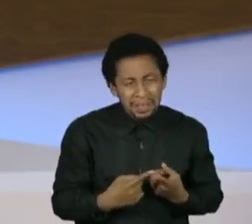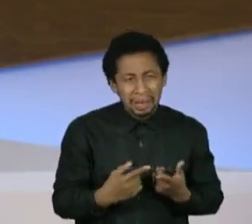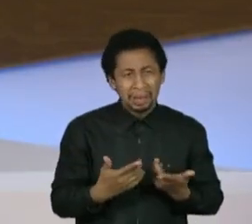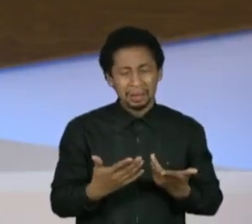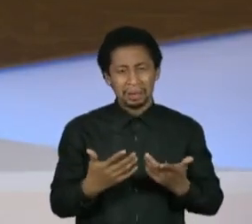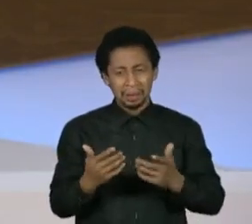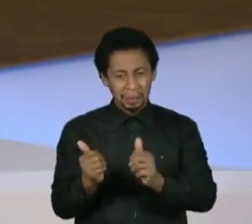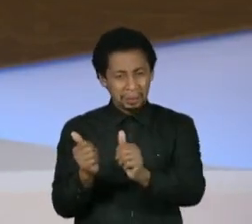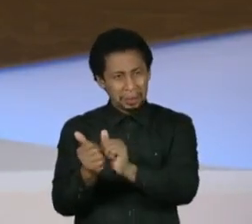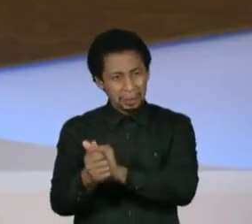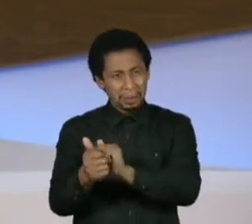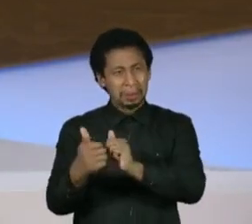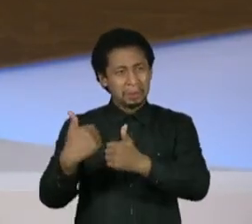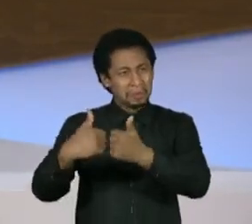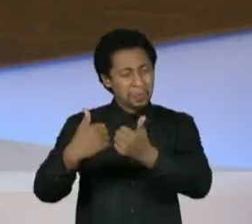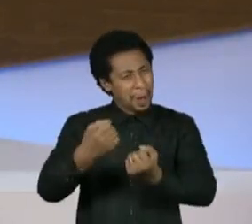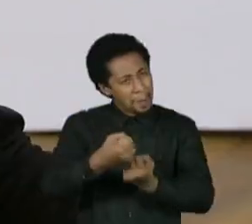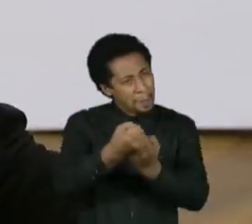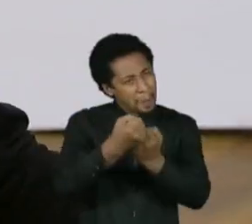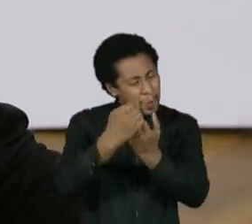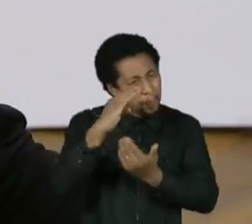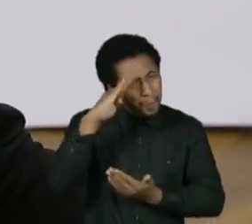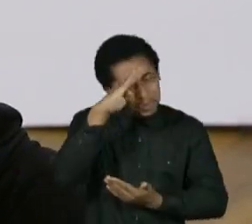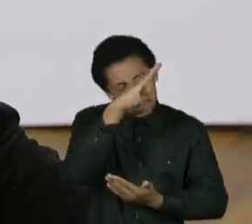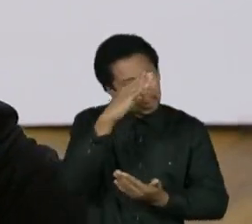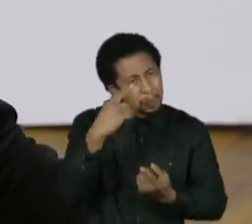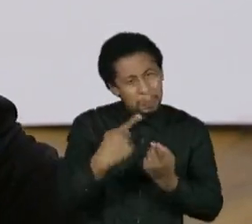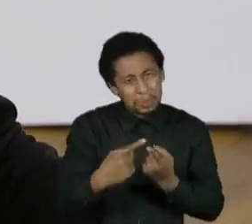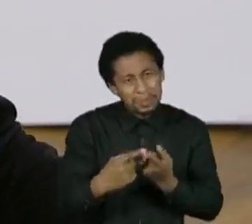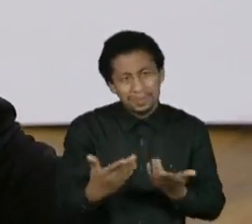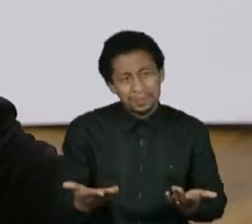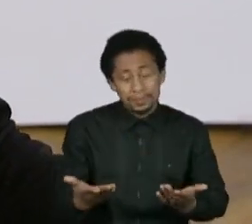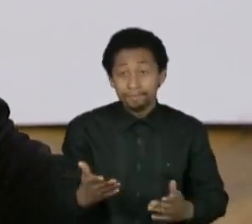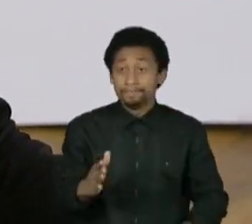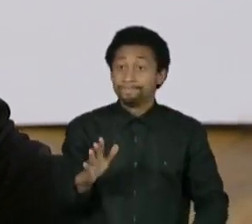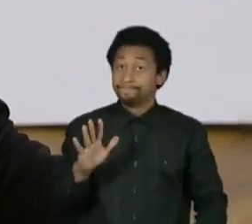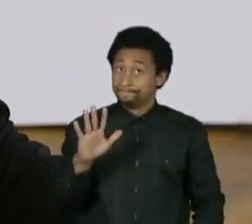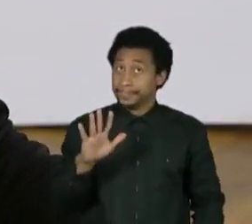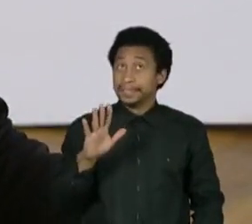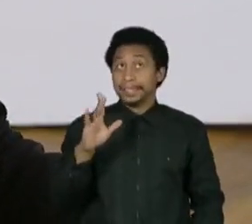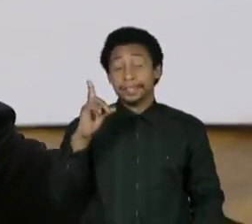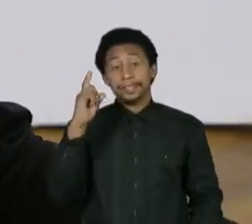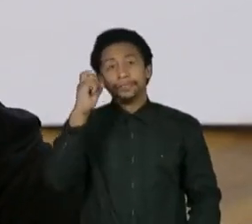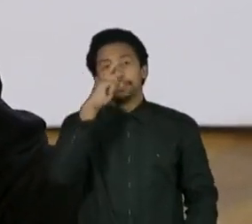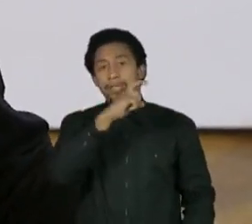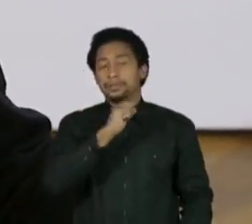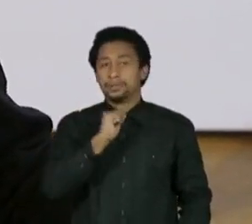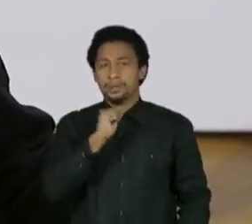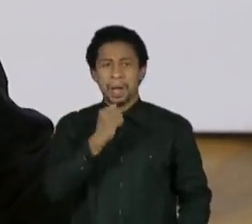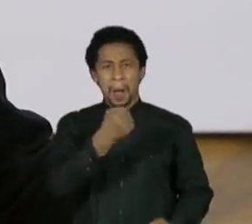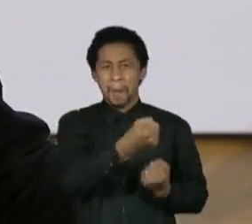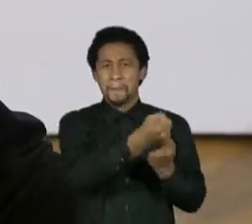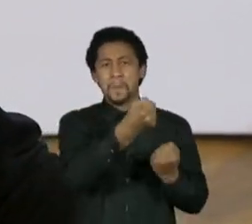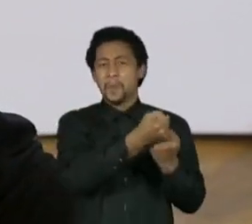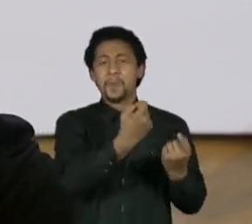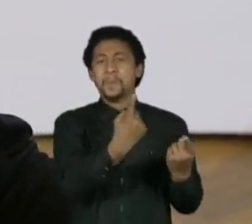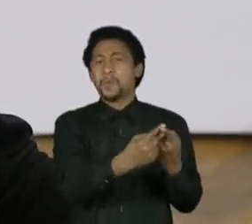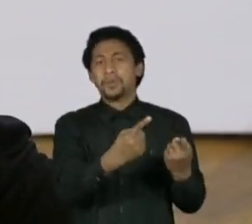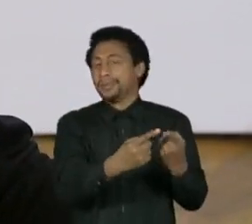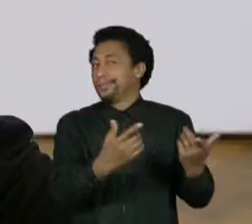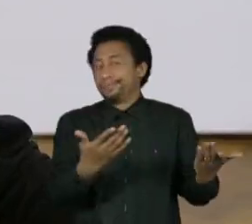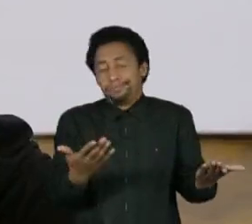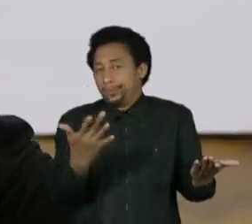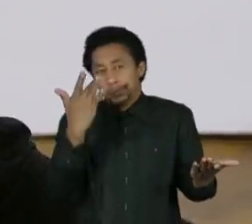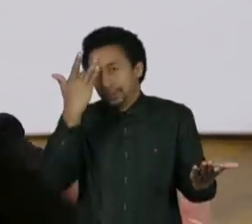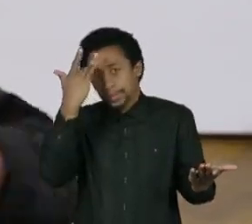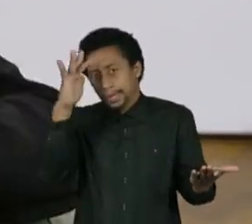algumas figuras do futebol a esse governo? Então, primeiro, o apoio é difícil da gente entender, porque a gente vê a perversidade